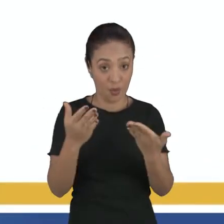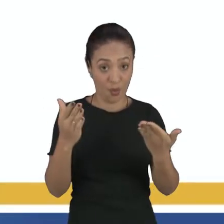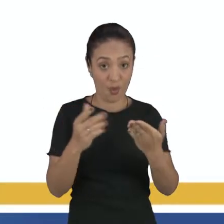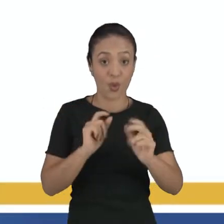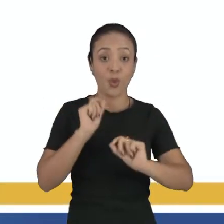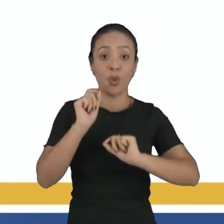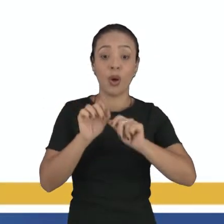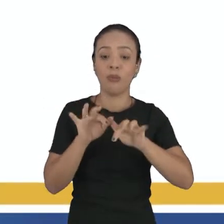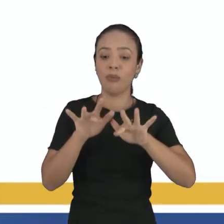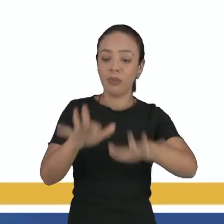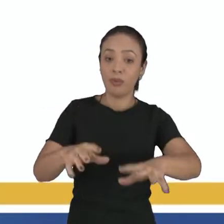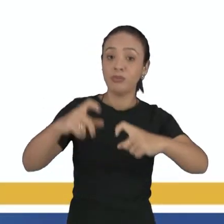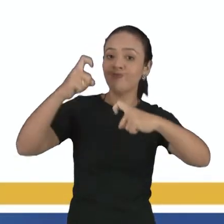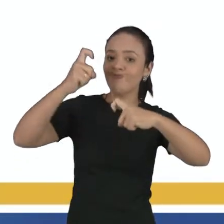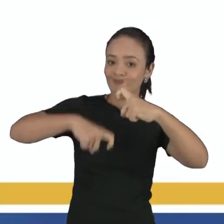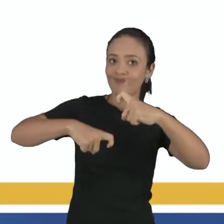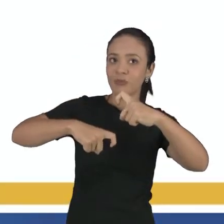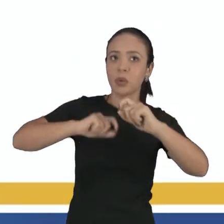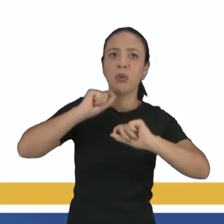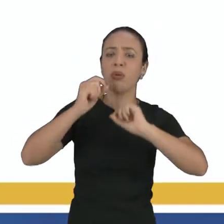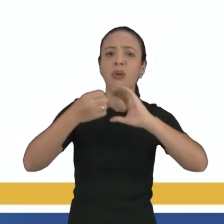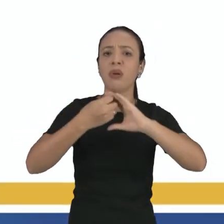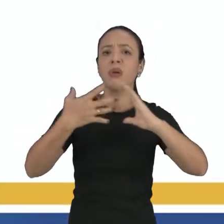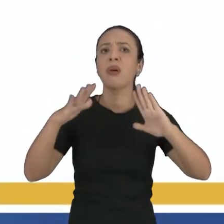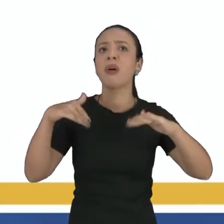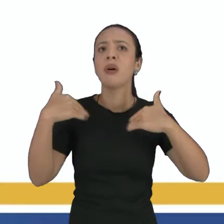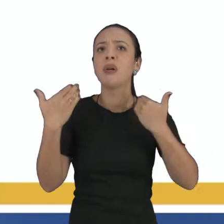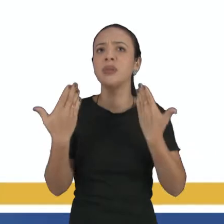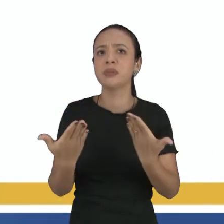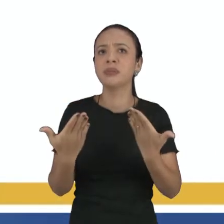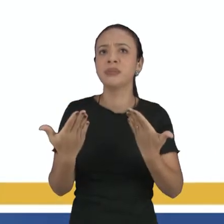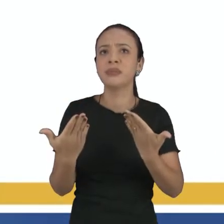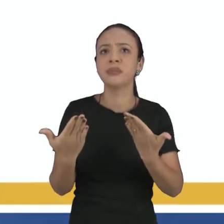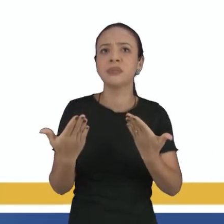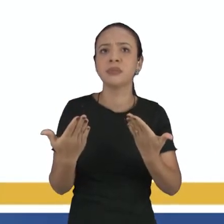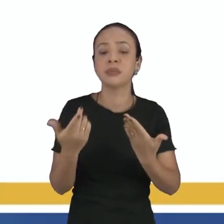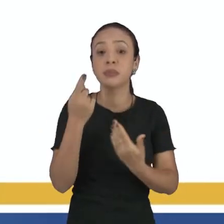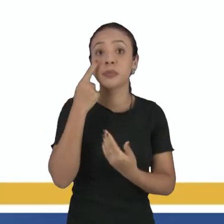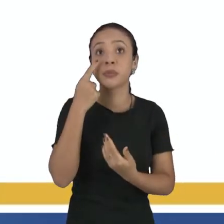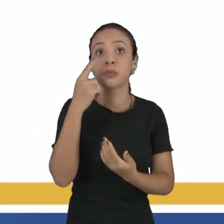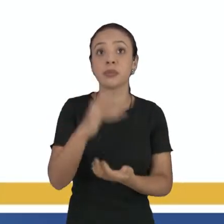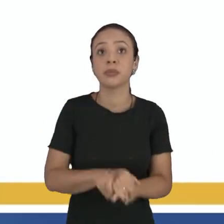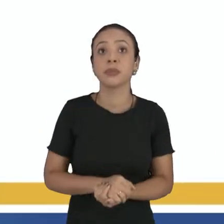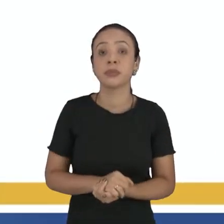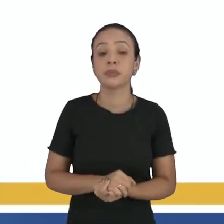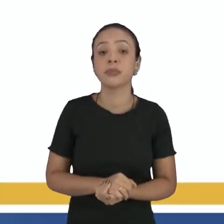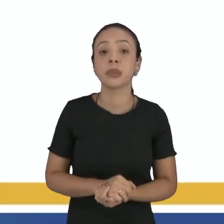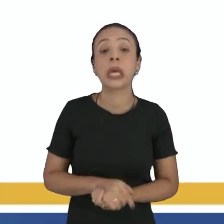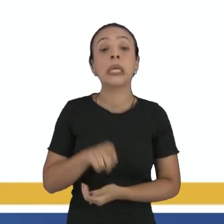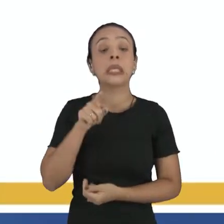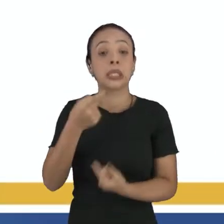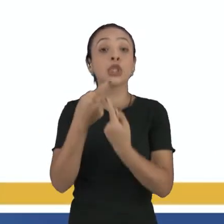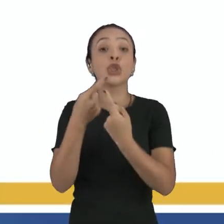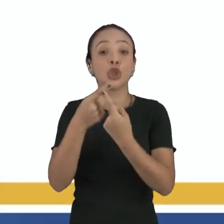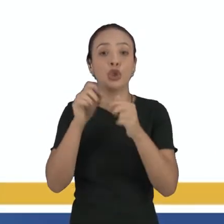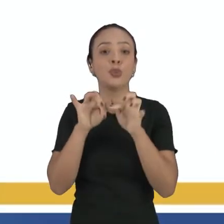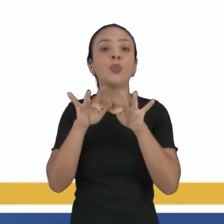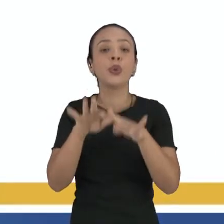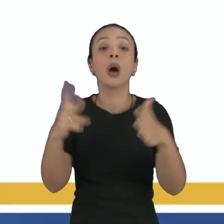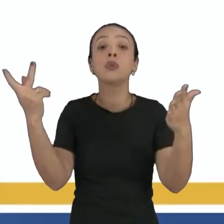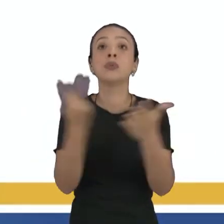da reprodução sexuada, tá? O que caracteriza a reprodução sexuada, tá? Acompanhe comigo. Na reprodução